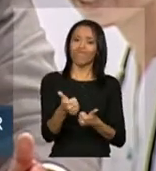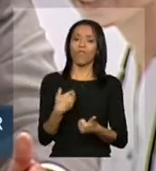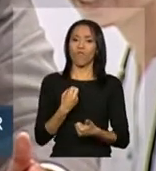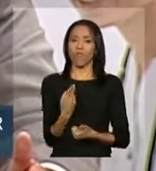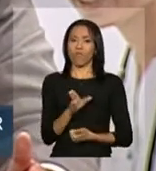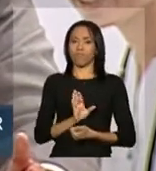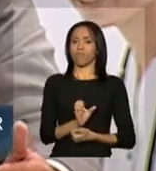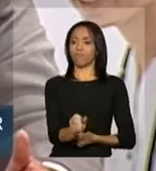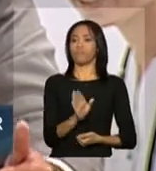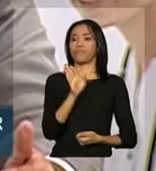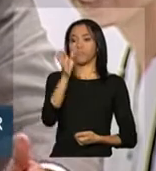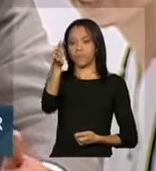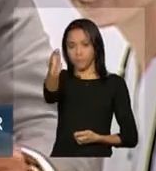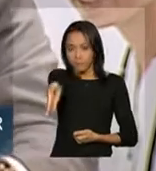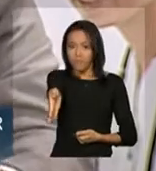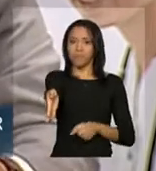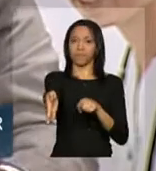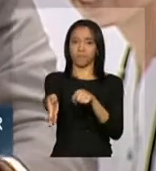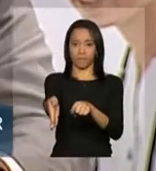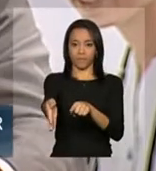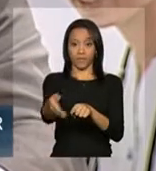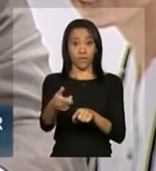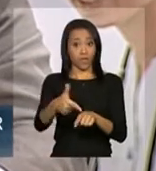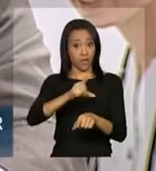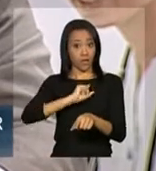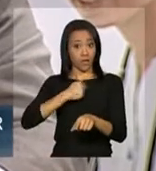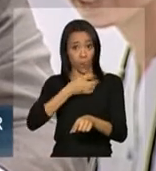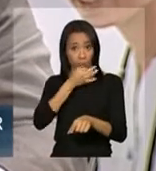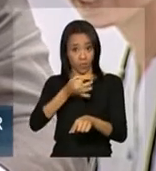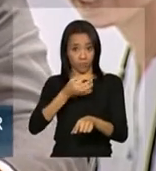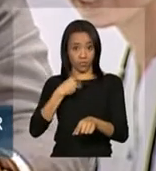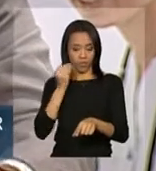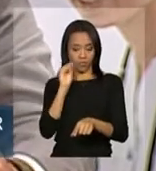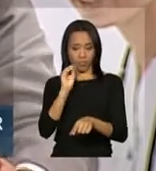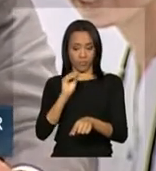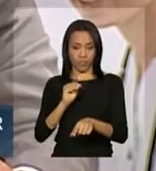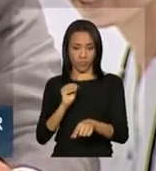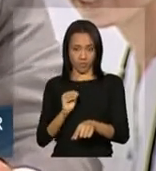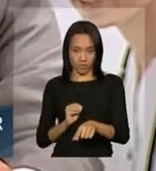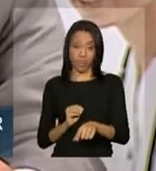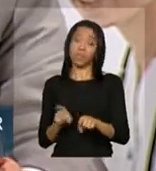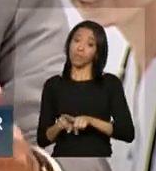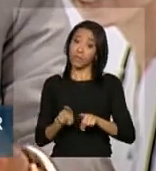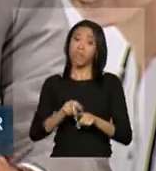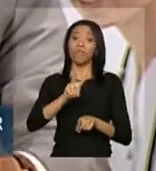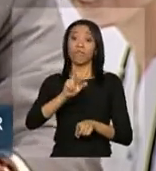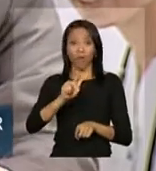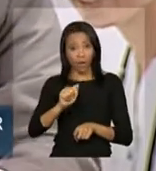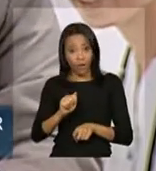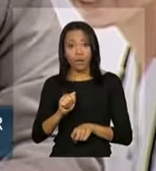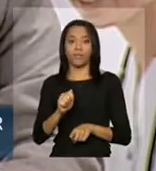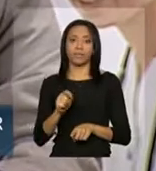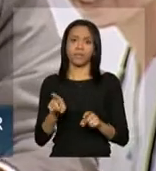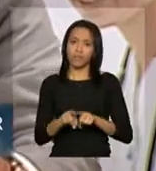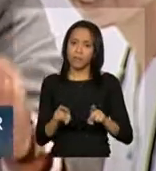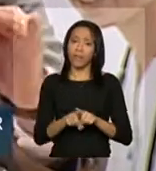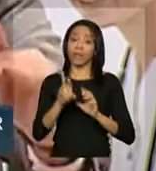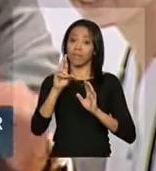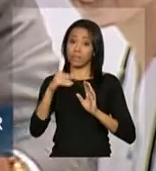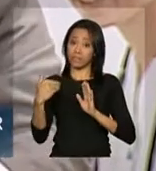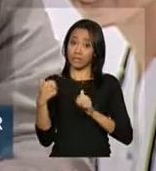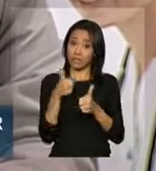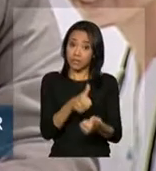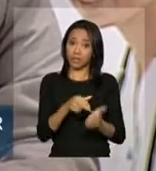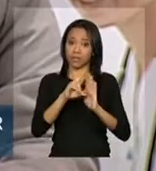para qual ele foi alocado de acordo com as opções que ele colocou e com as vagas que existiam e os critérios do edital